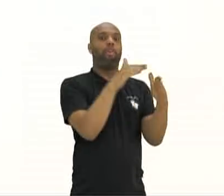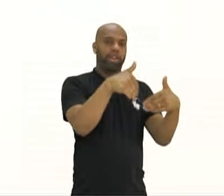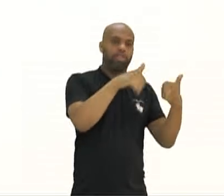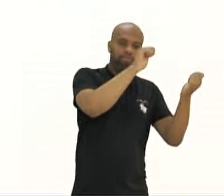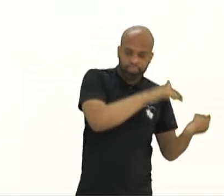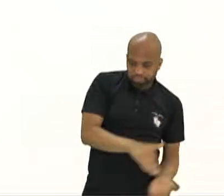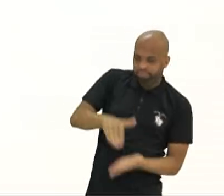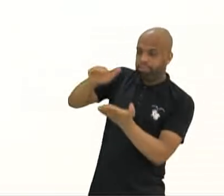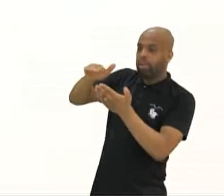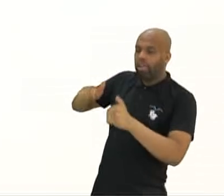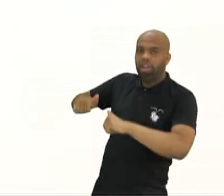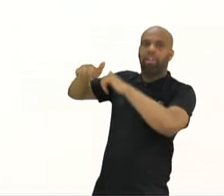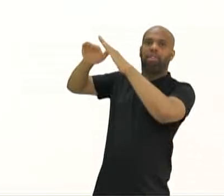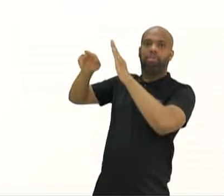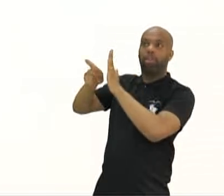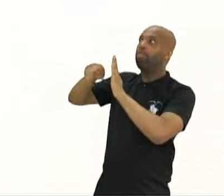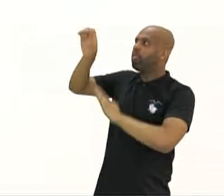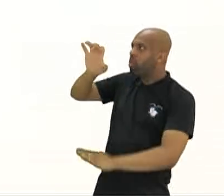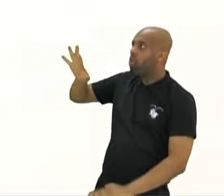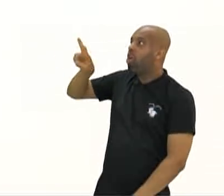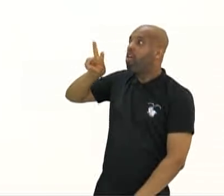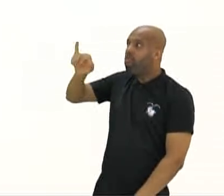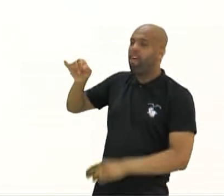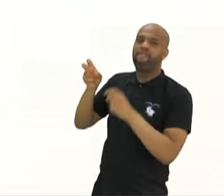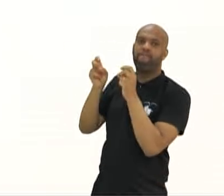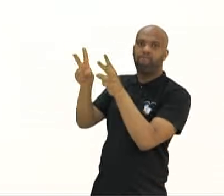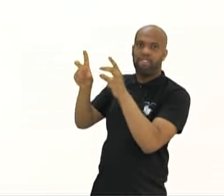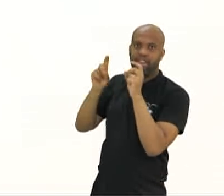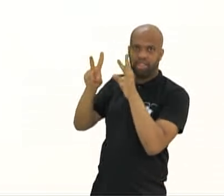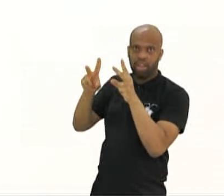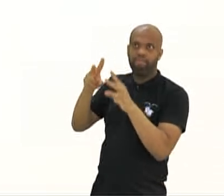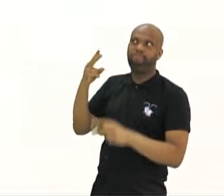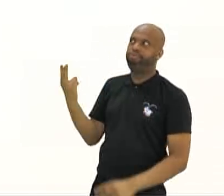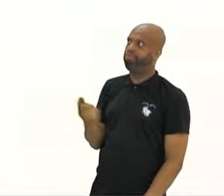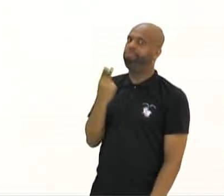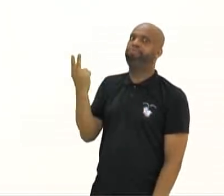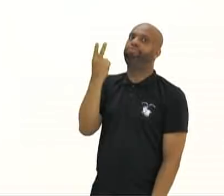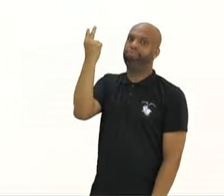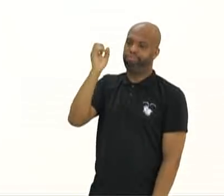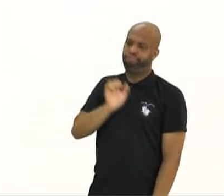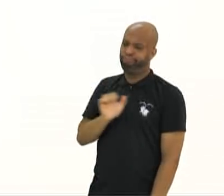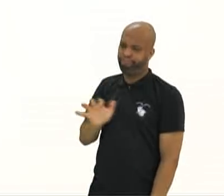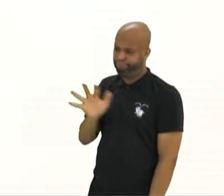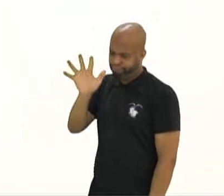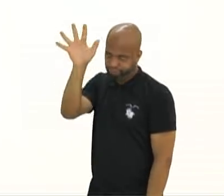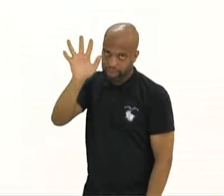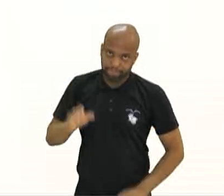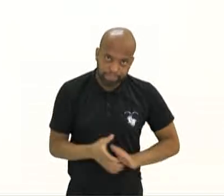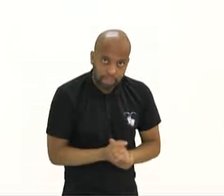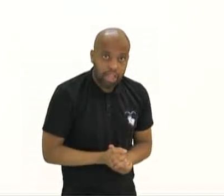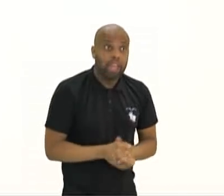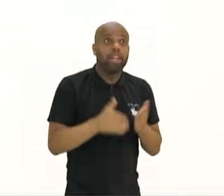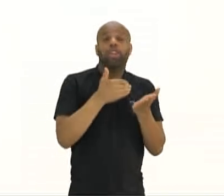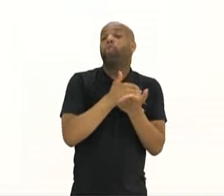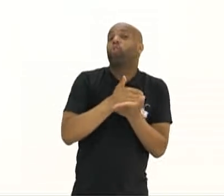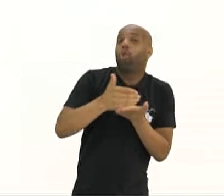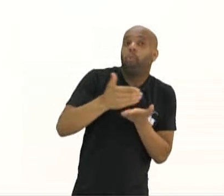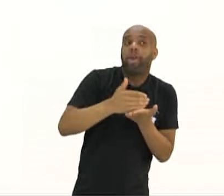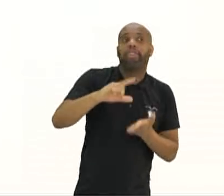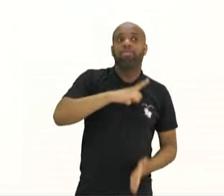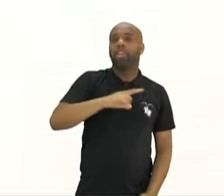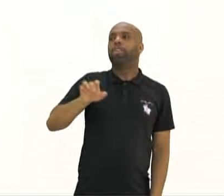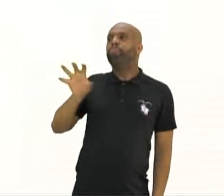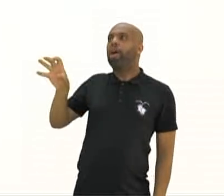para a Europa, onde ali ela seria vendida por um valor valioso. Certo? Essas feitorias foi o começo, eles estabeleceram em